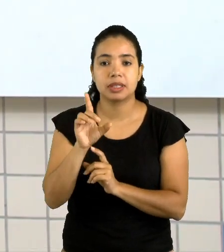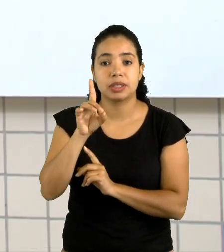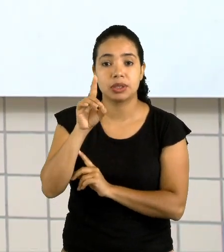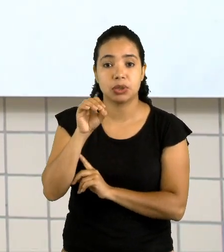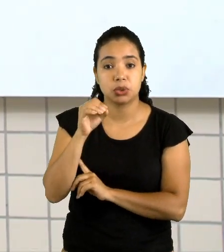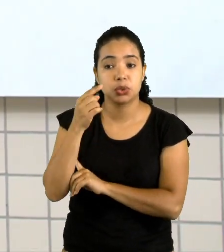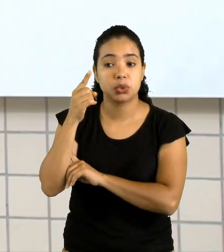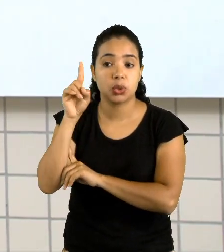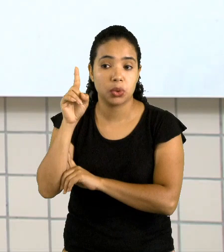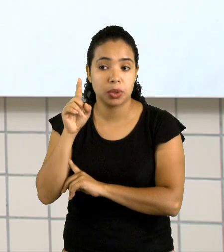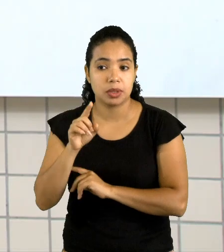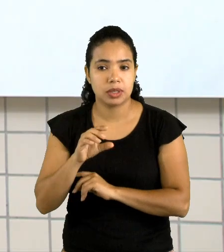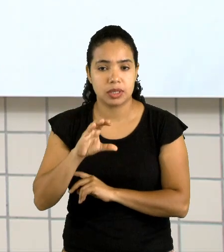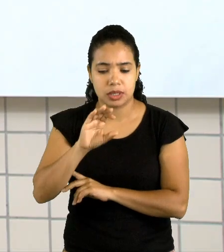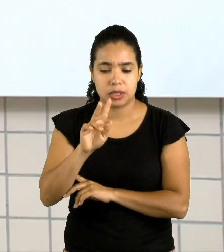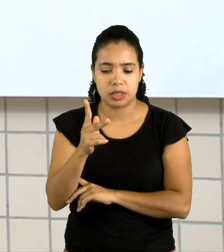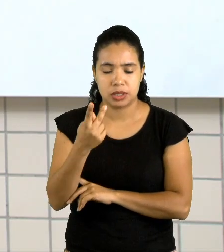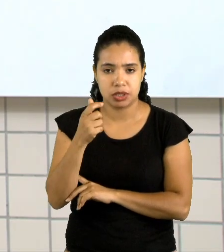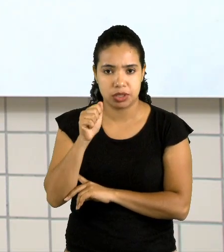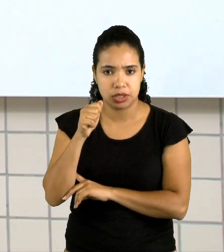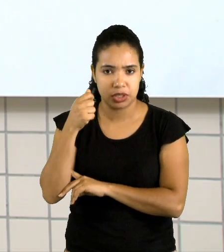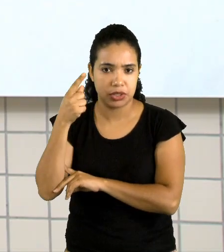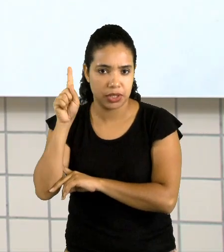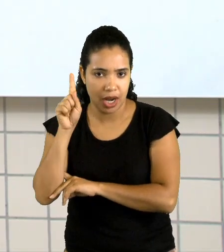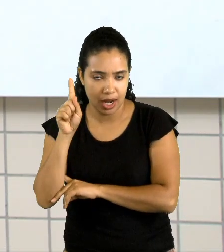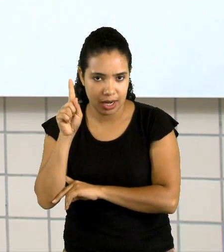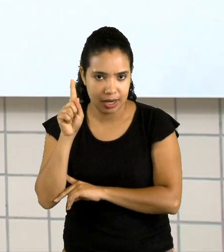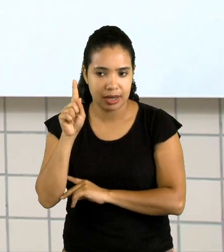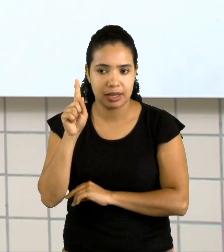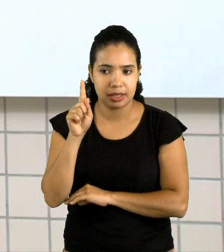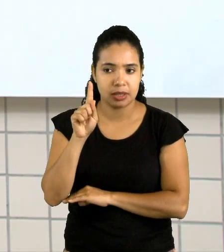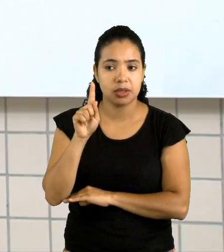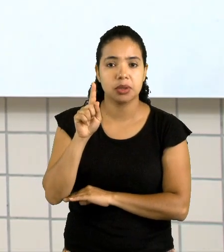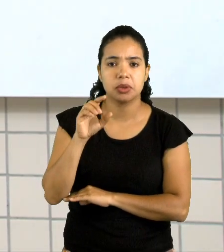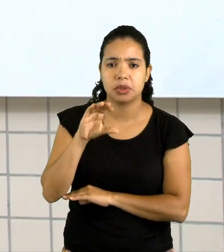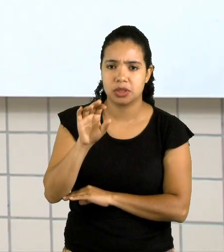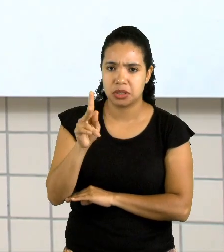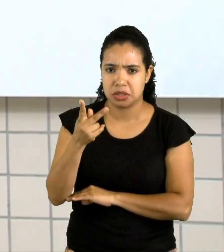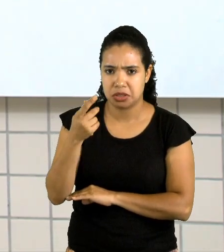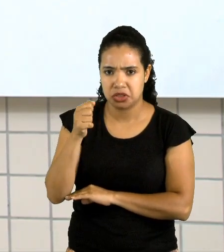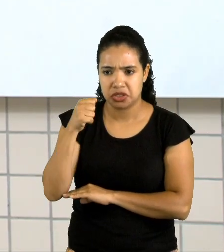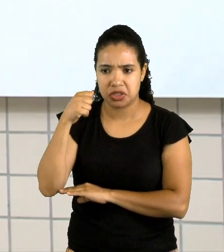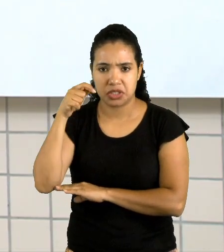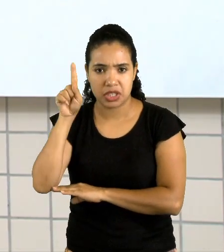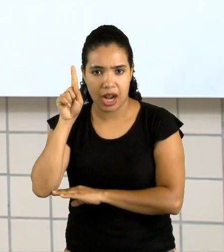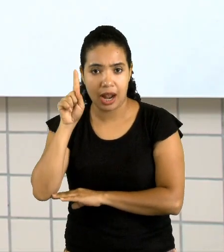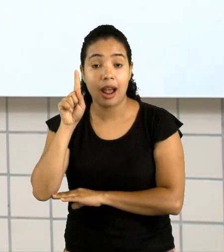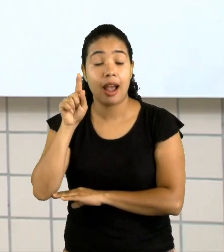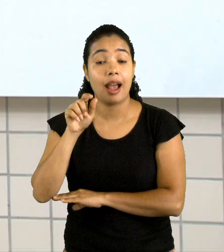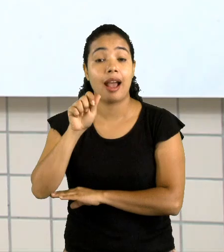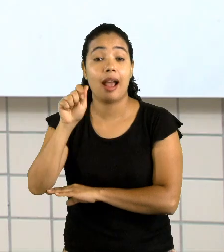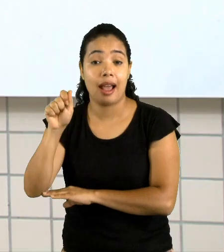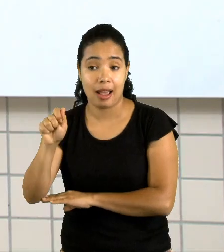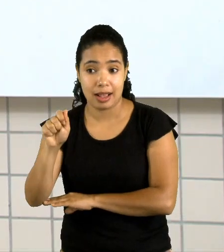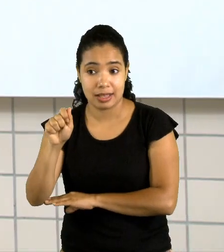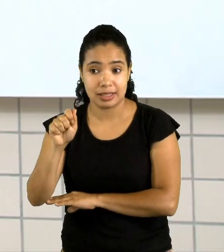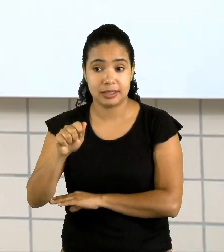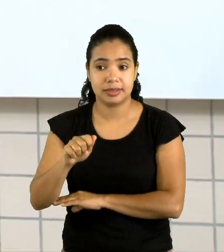o. Chá. Qual a vogal que terminou? A. Então, quando o